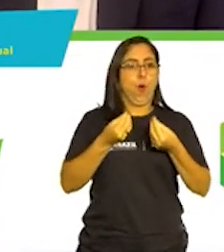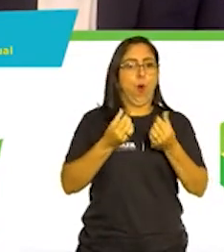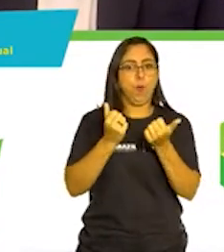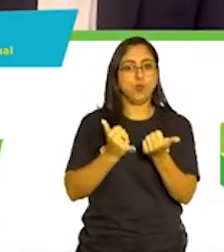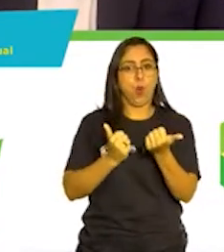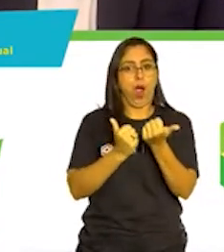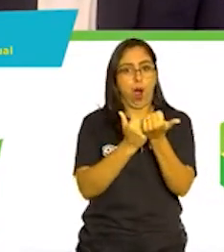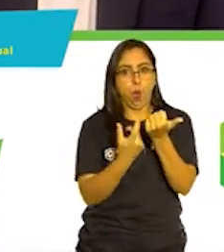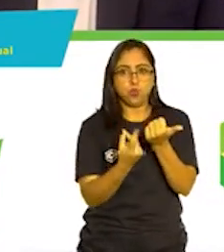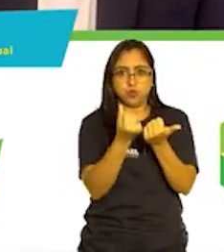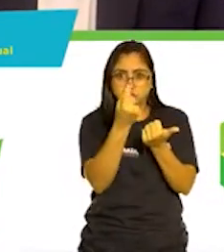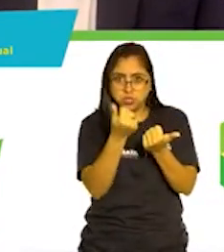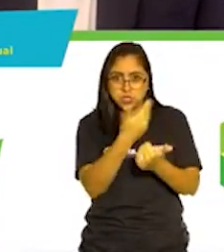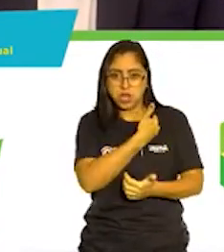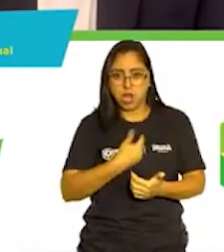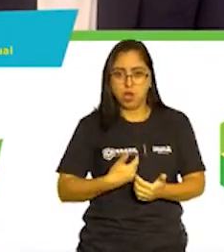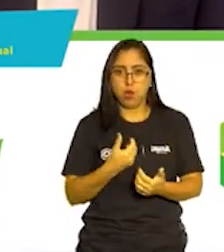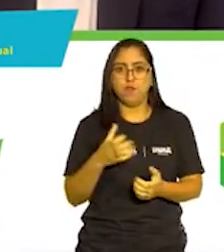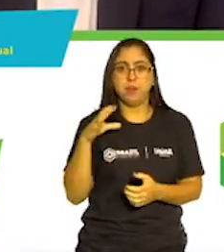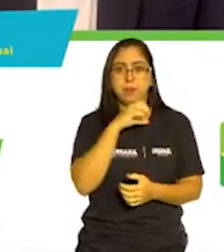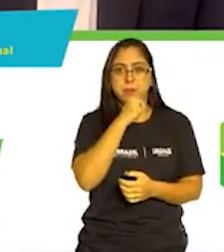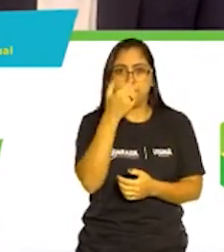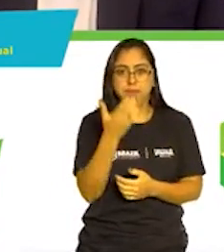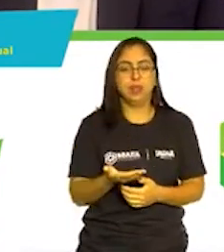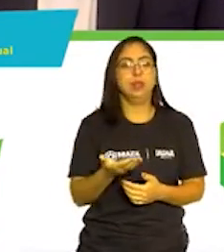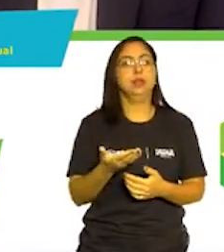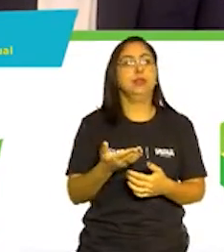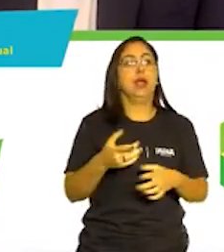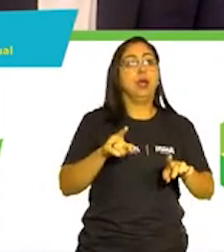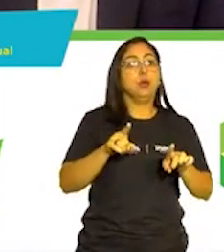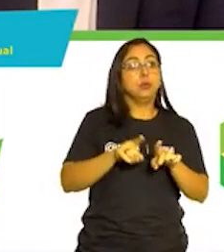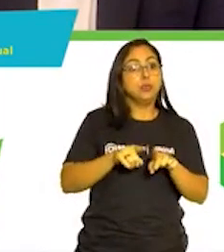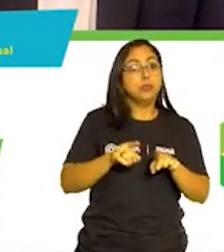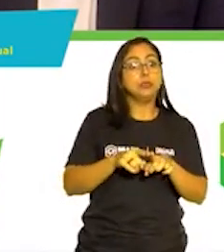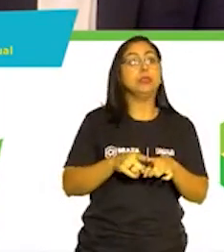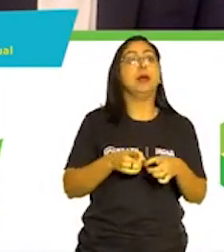mercado formal e informal, né, a falta de renda e volatilidade de renda. Então, assim,